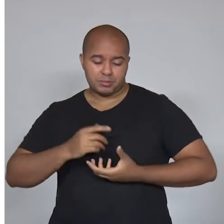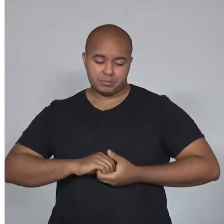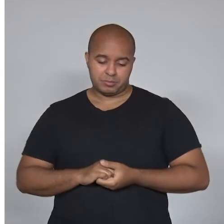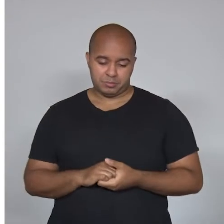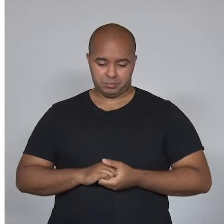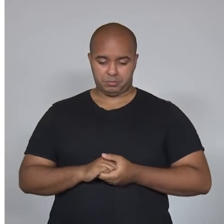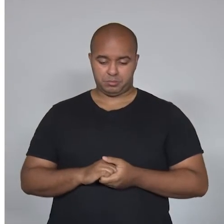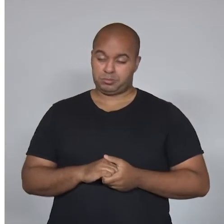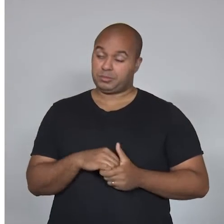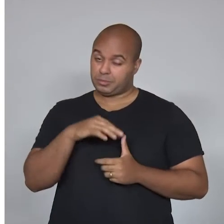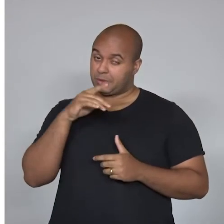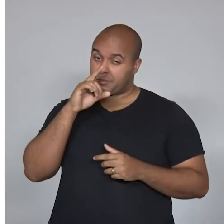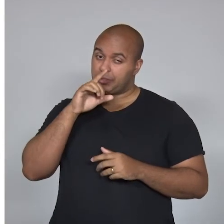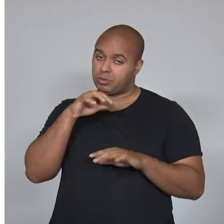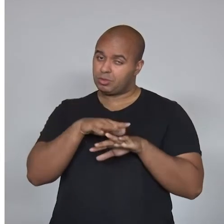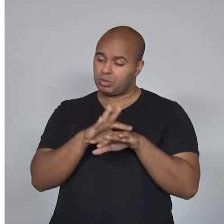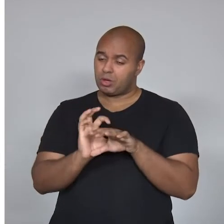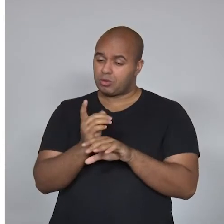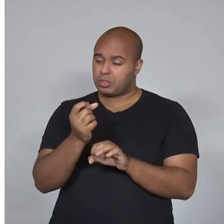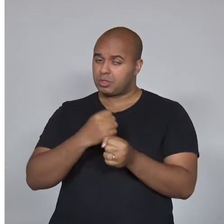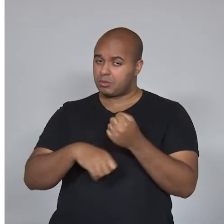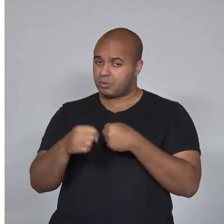whereas others died of secondary